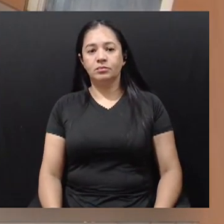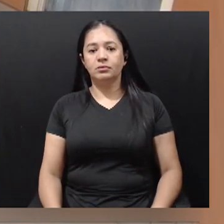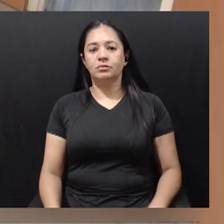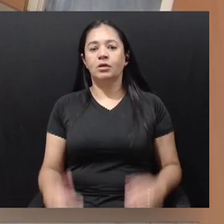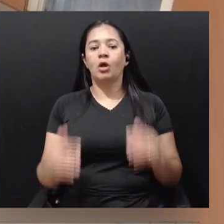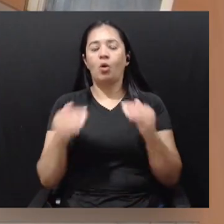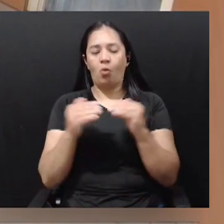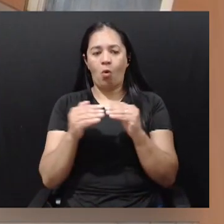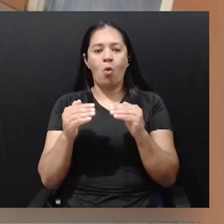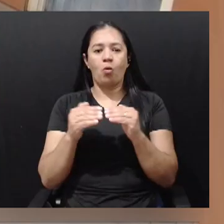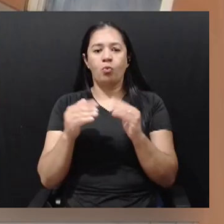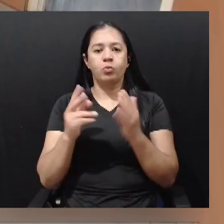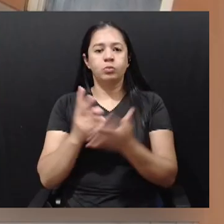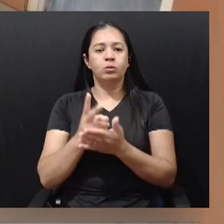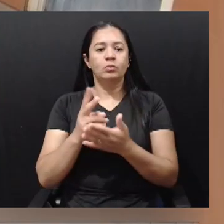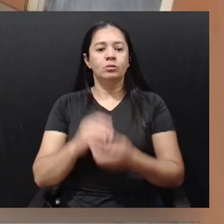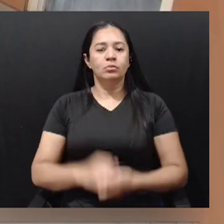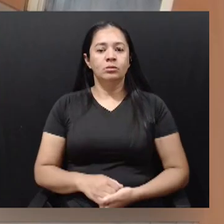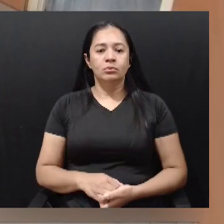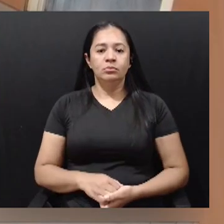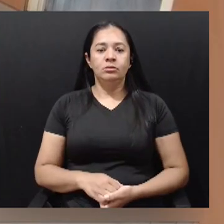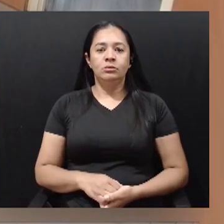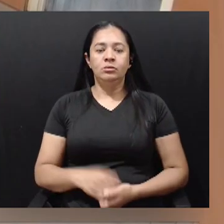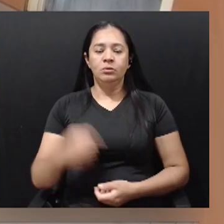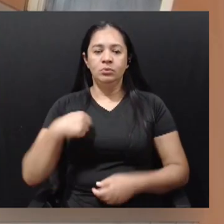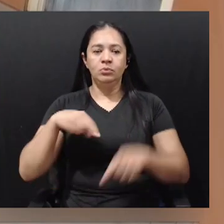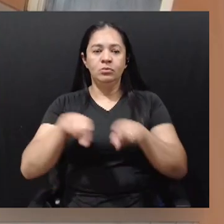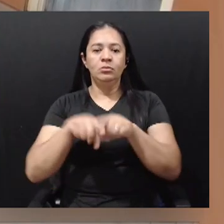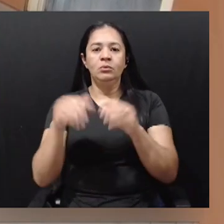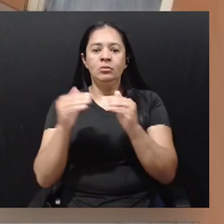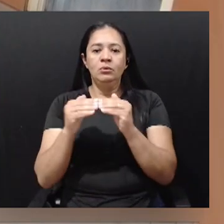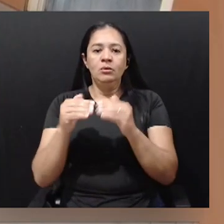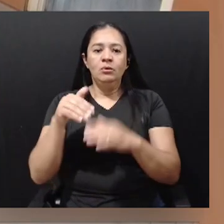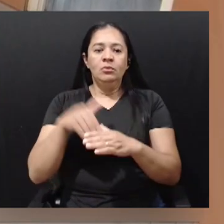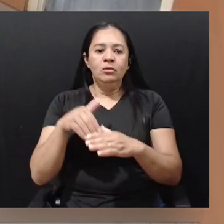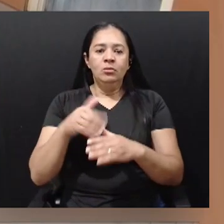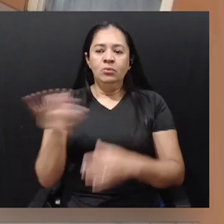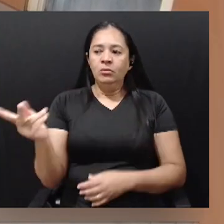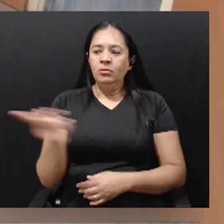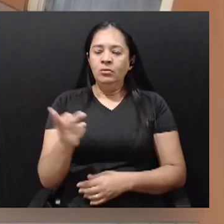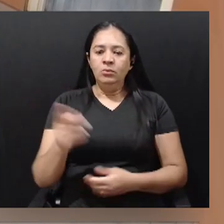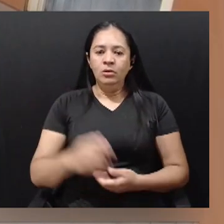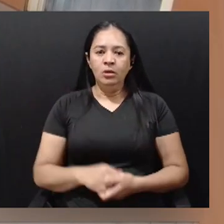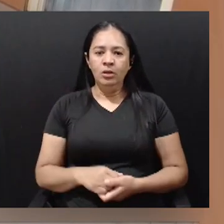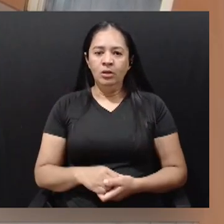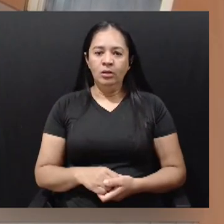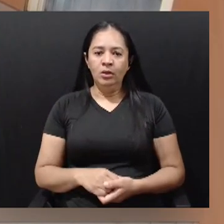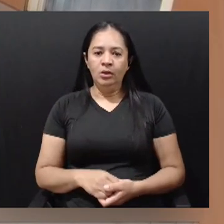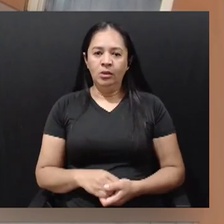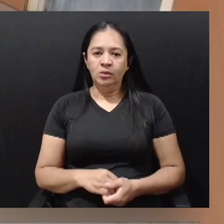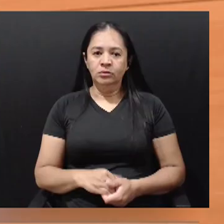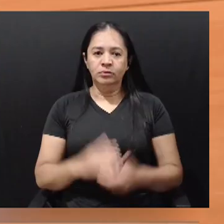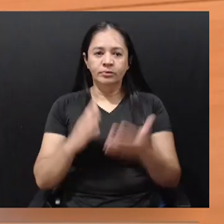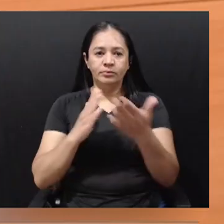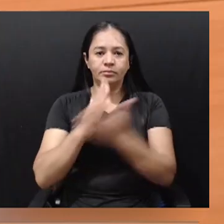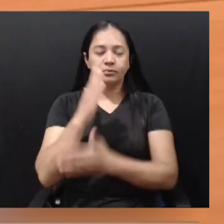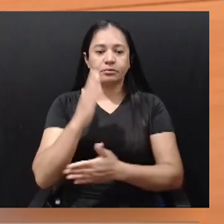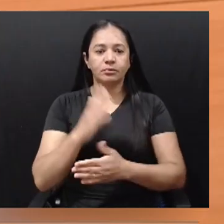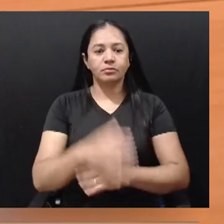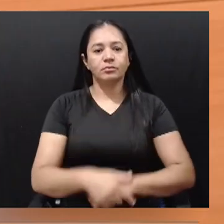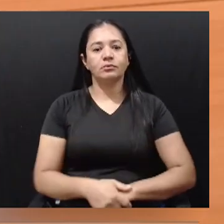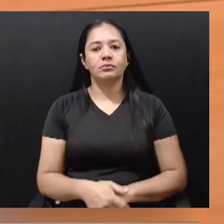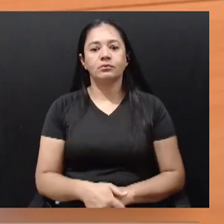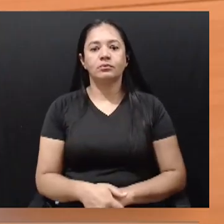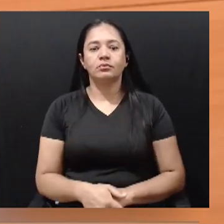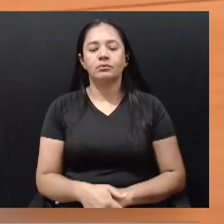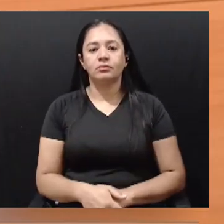relator. Eu acompanho Vossas Excelências. Primeiro projeto aprovado na comissão. Um dos